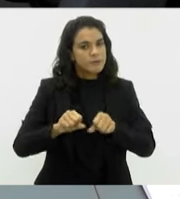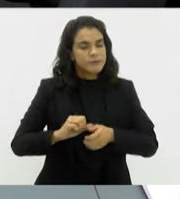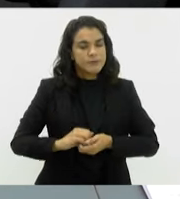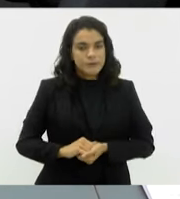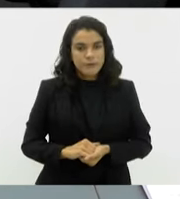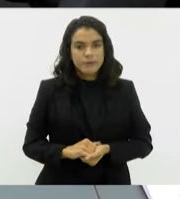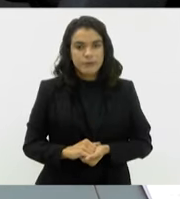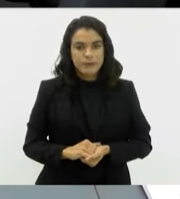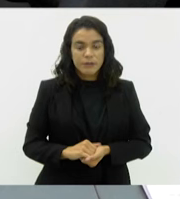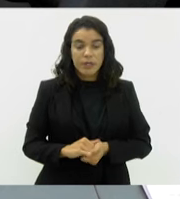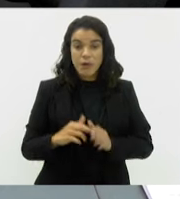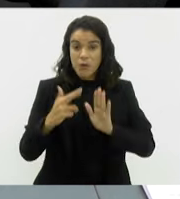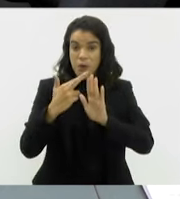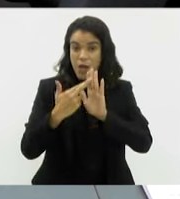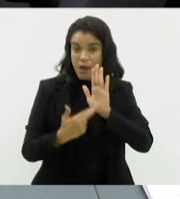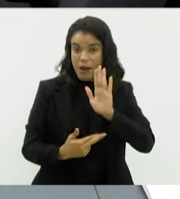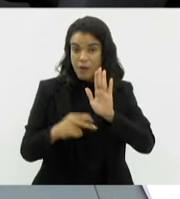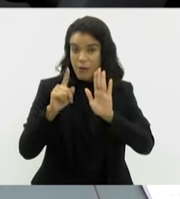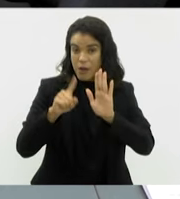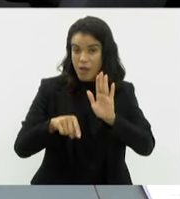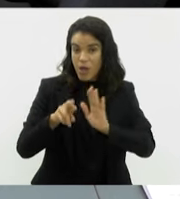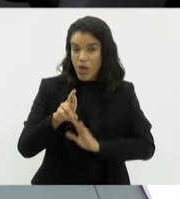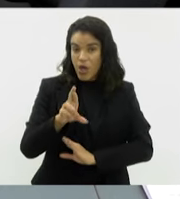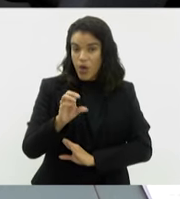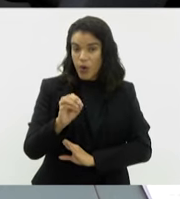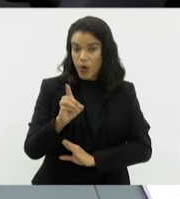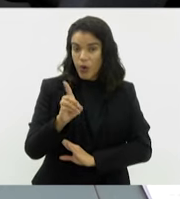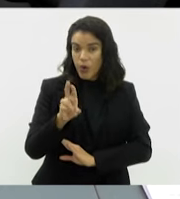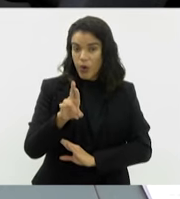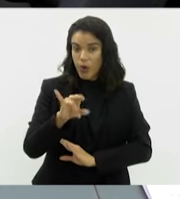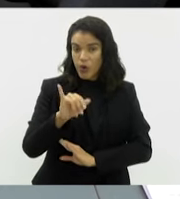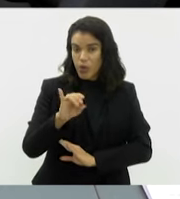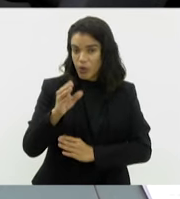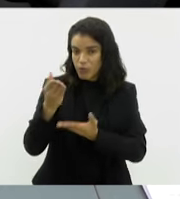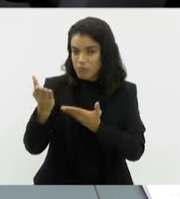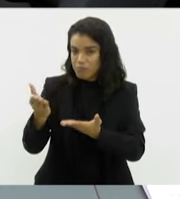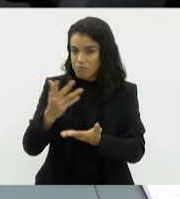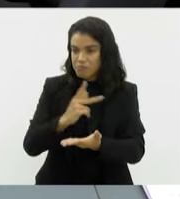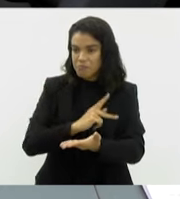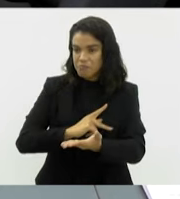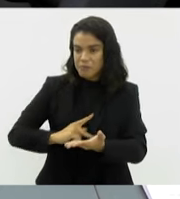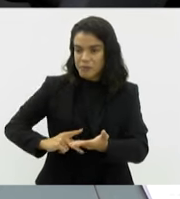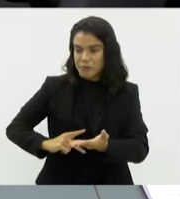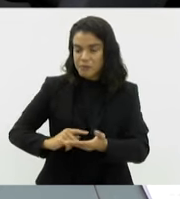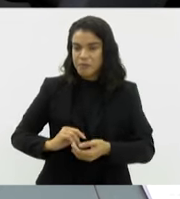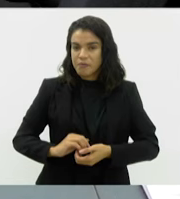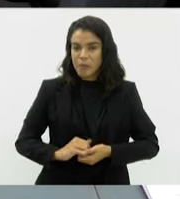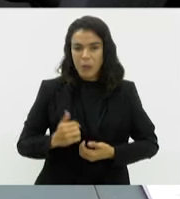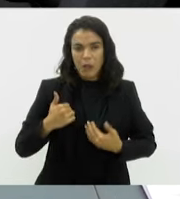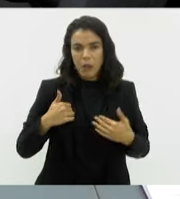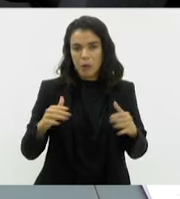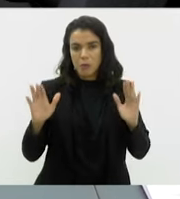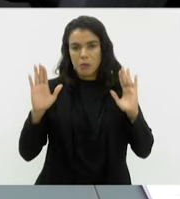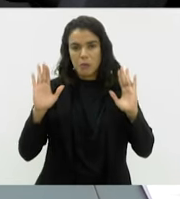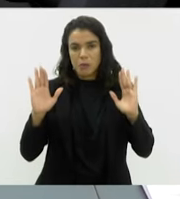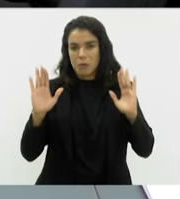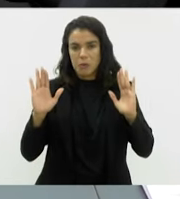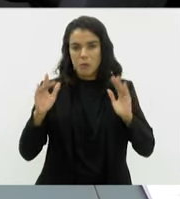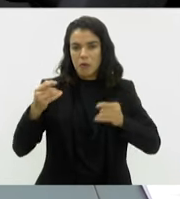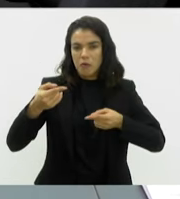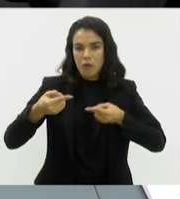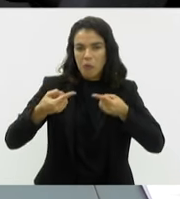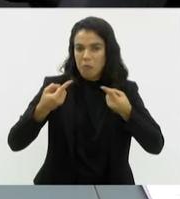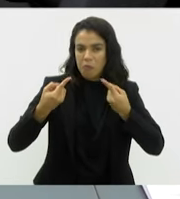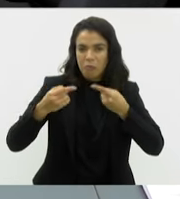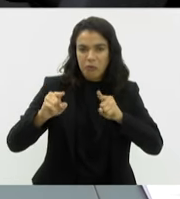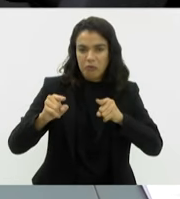Quem é o relator é o Rodrigo Amorim, Vossa Excelência, eu não vou entrar aqui em